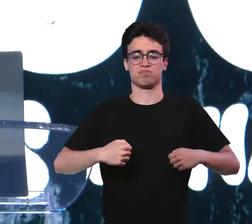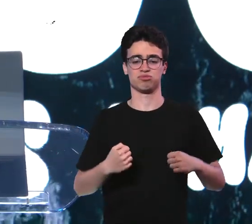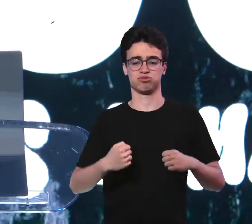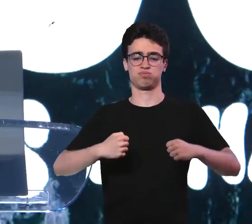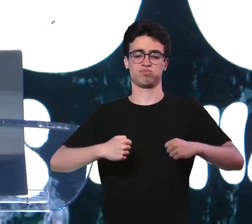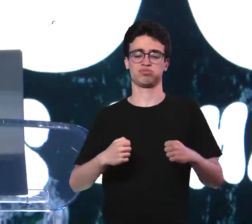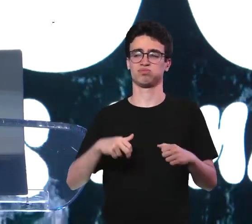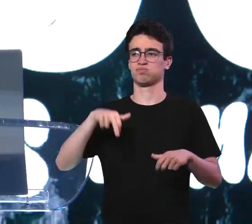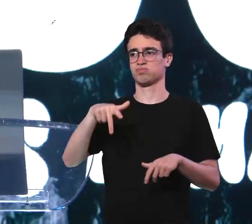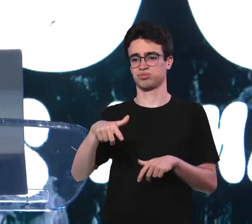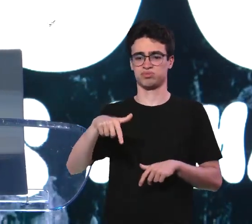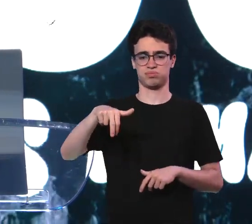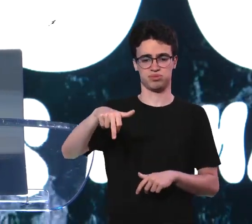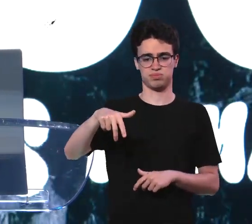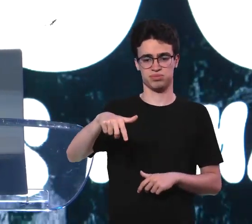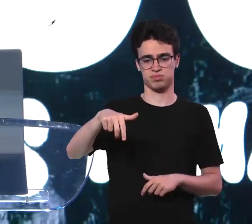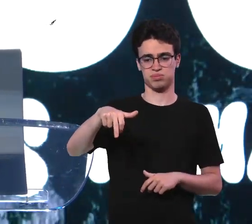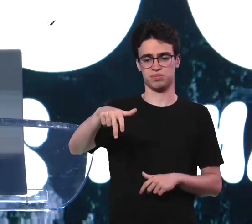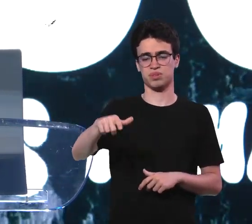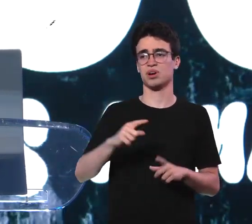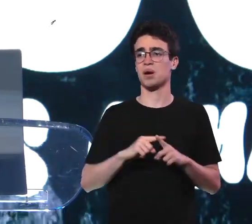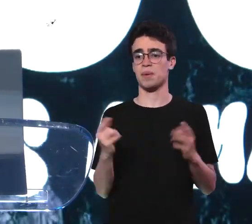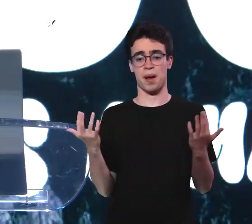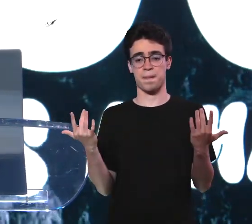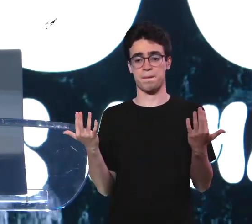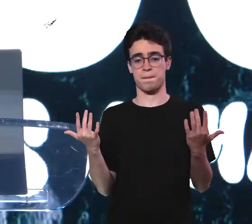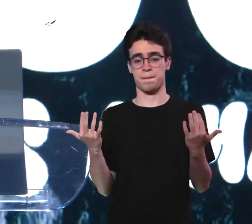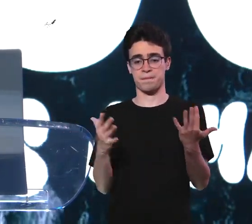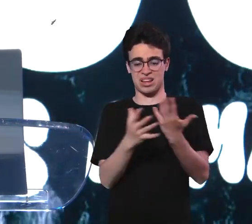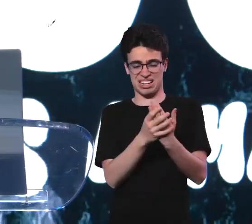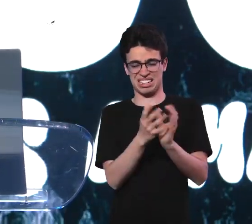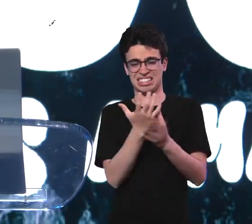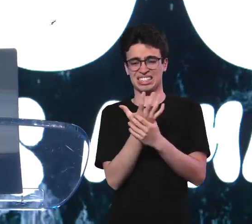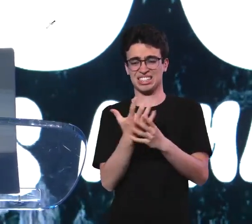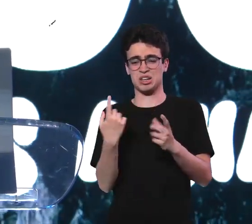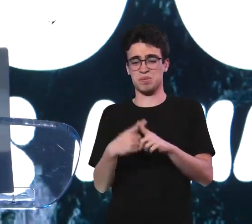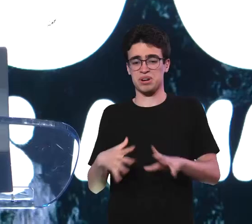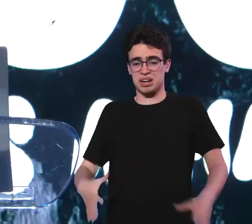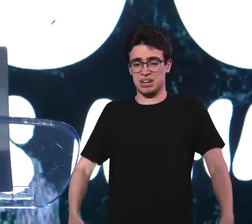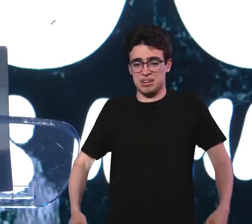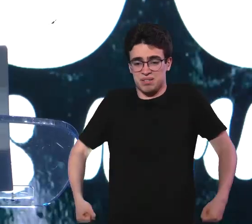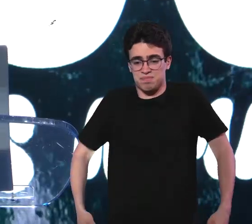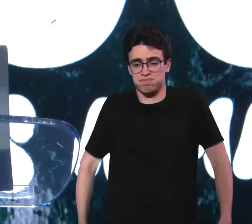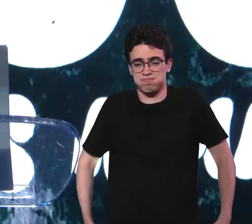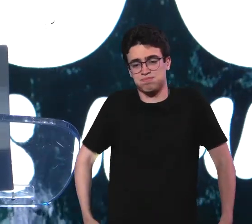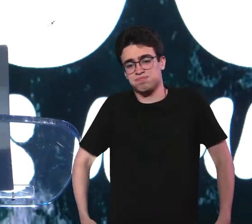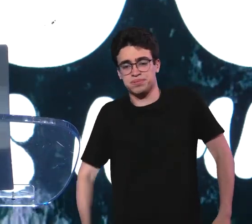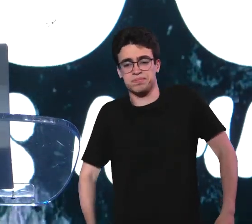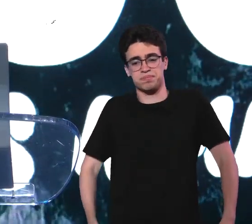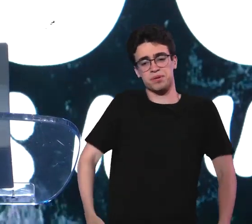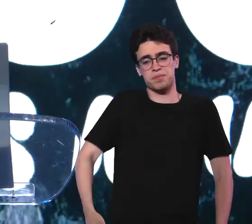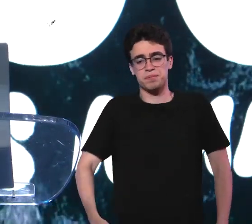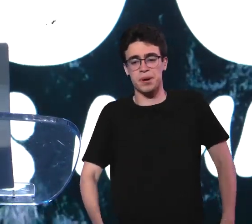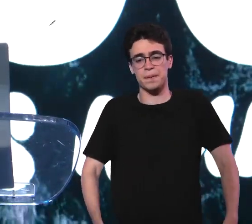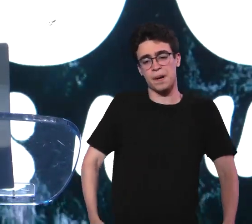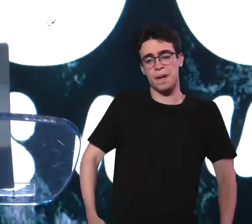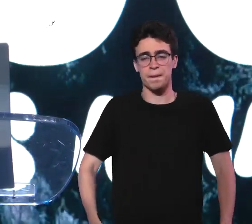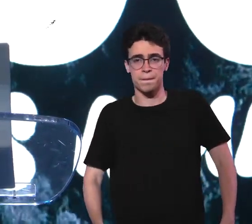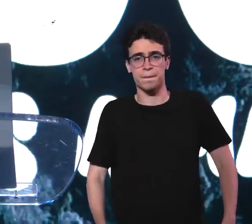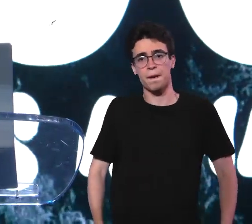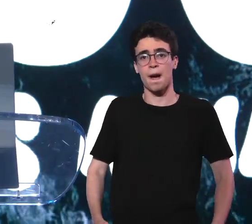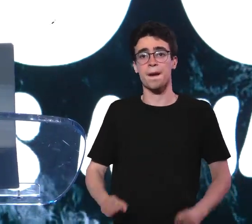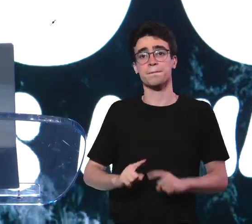as muletas. As mãos dela estavam roxas de tanto se apoiar nas muletas. E chegou